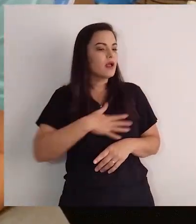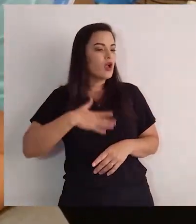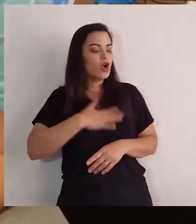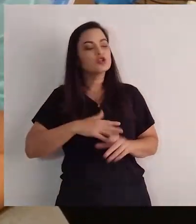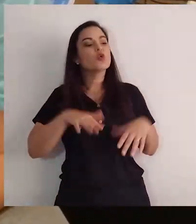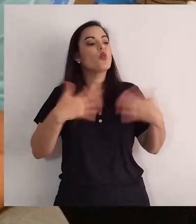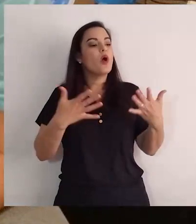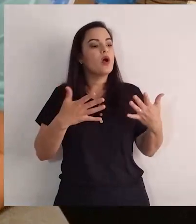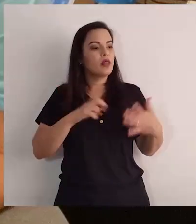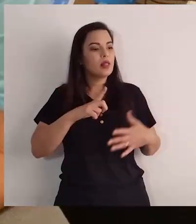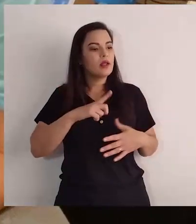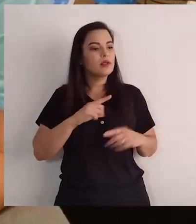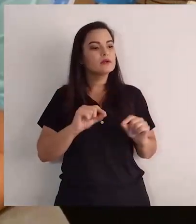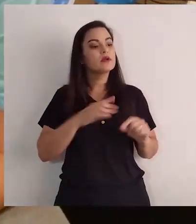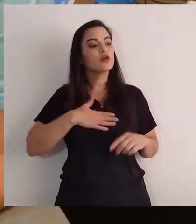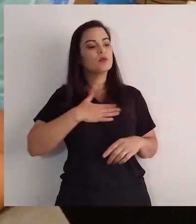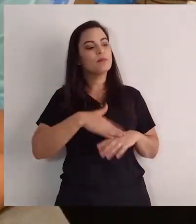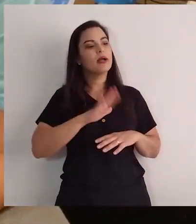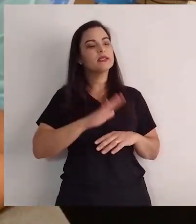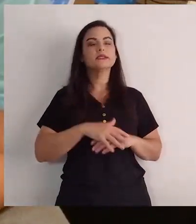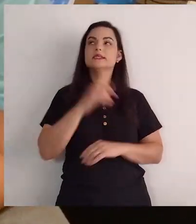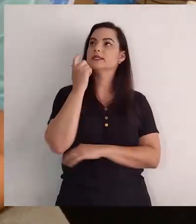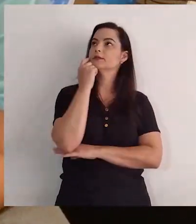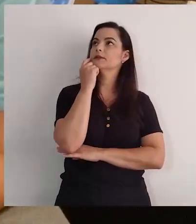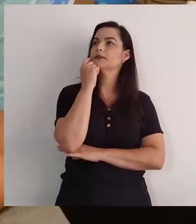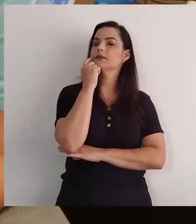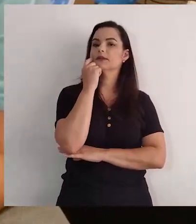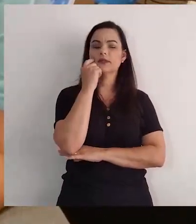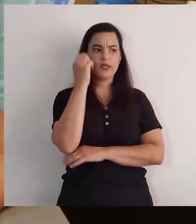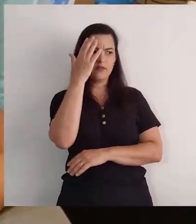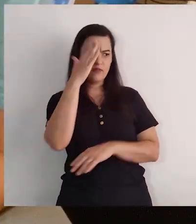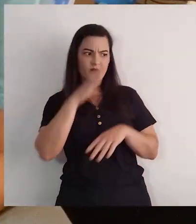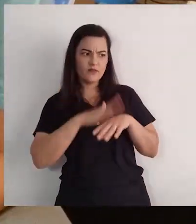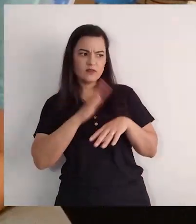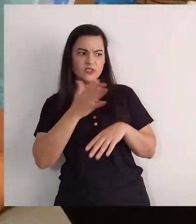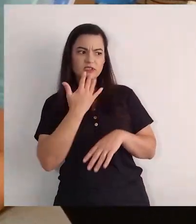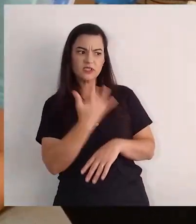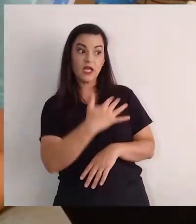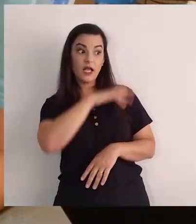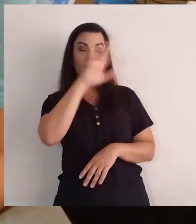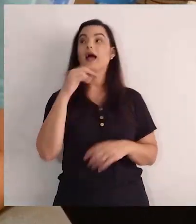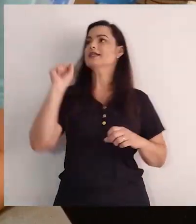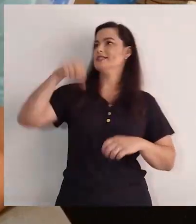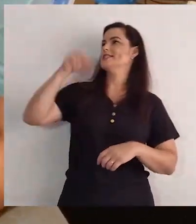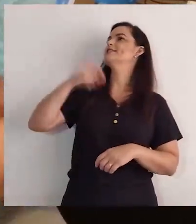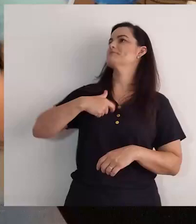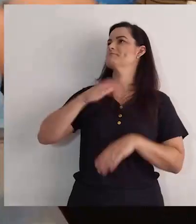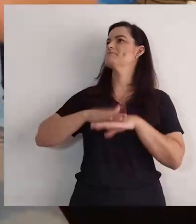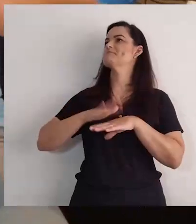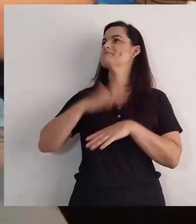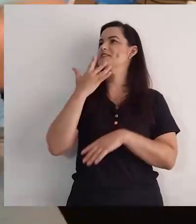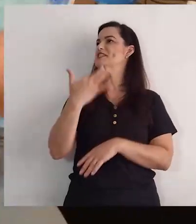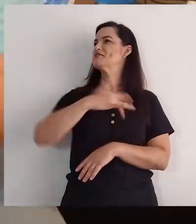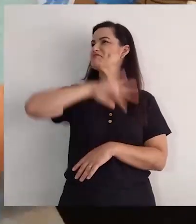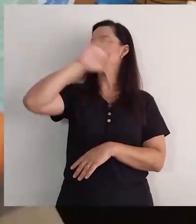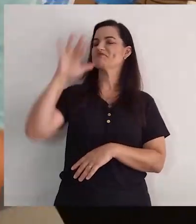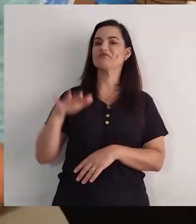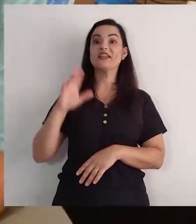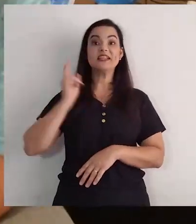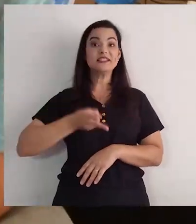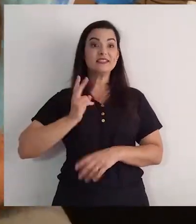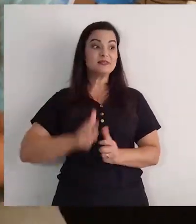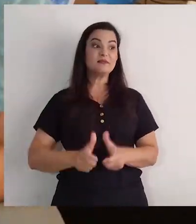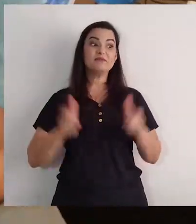você gostou? Teve. Teve qual que você gostou? Você fez a do arco-íris? Eu não lembro a do arco-íris. Ah, eu fiz. A do arco-íris tem sido a